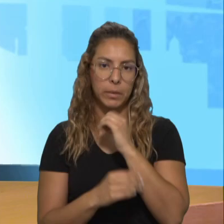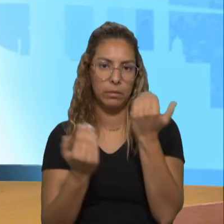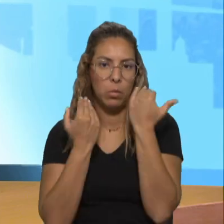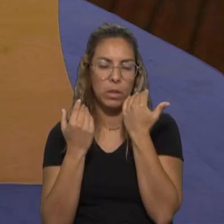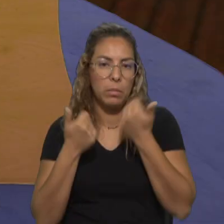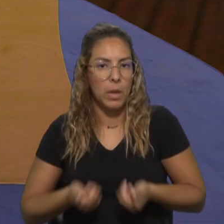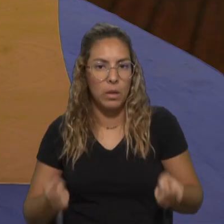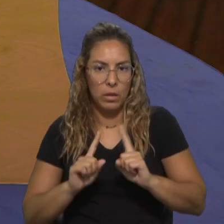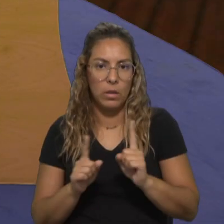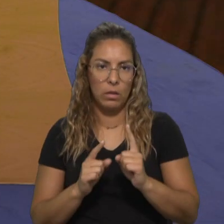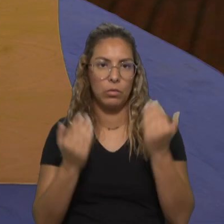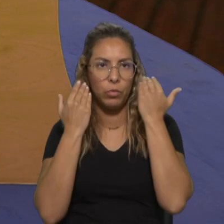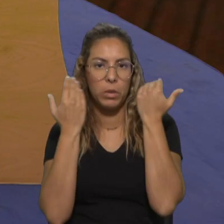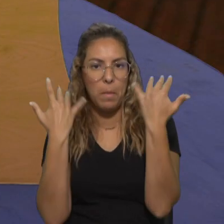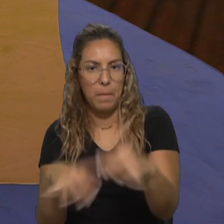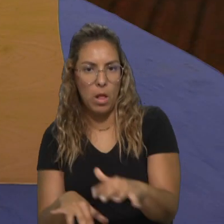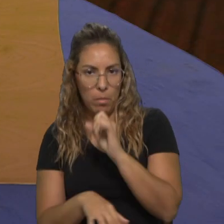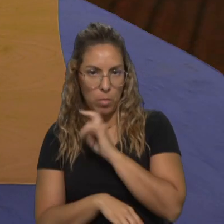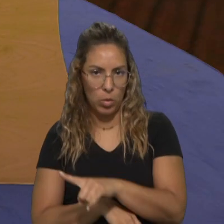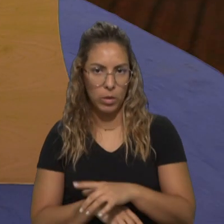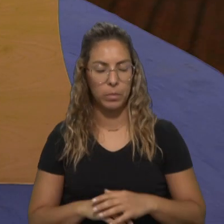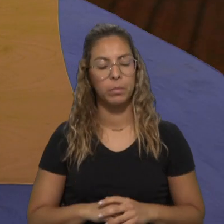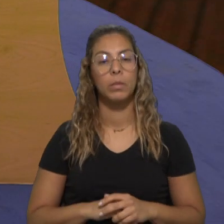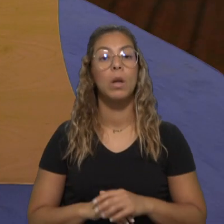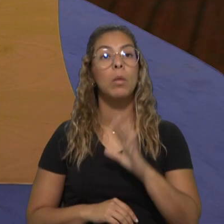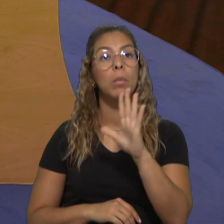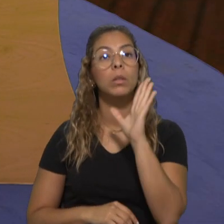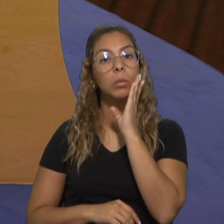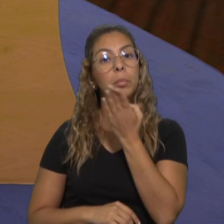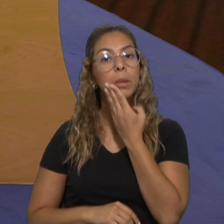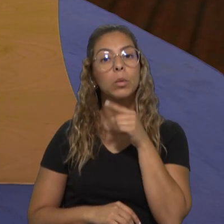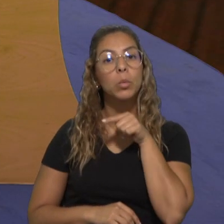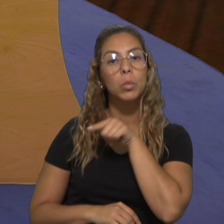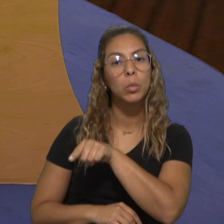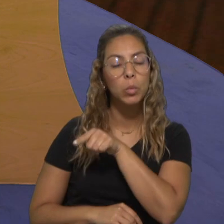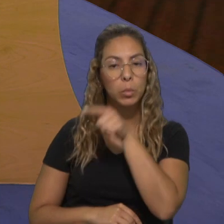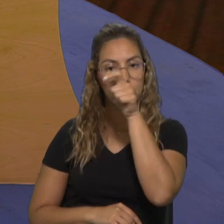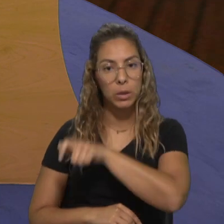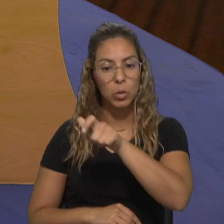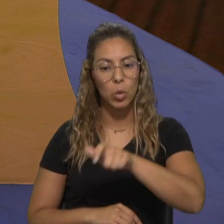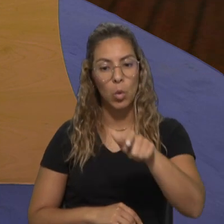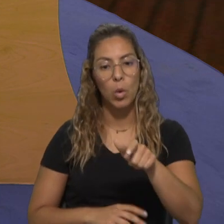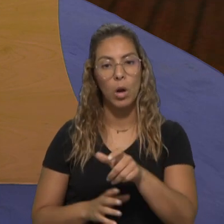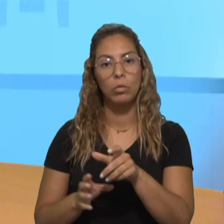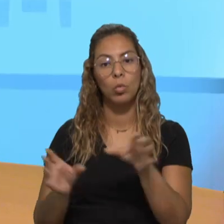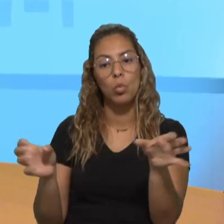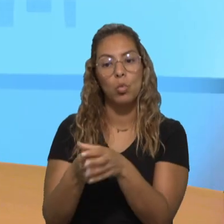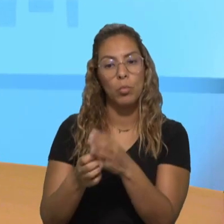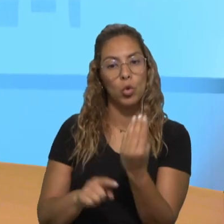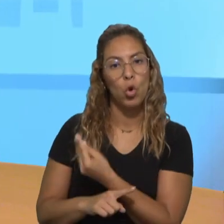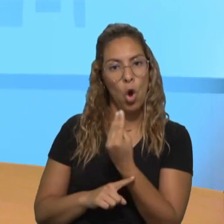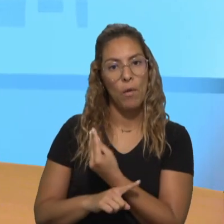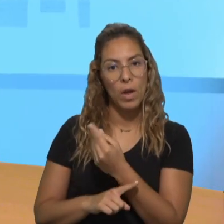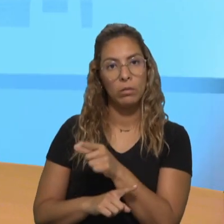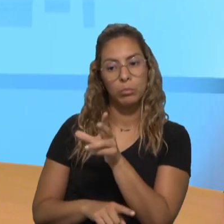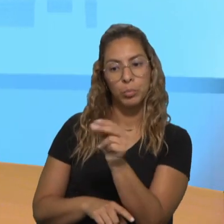de propagar e de gerar, na verdade. Mas aí são os padres, especialmente num grupo etário juvenil, sim, os padres têm